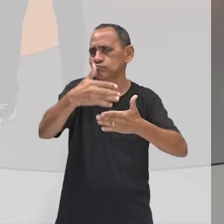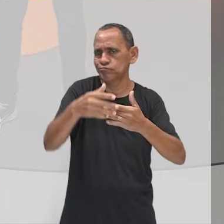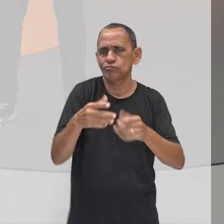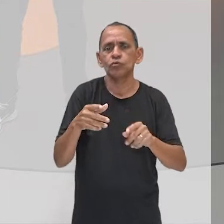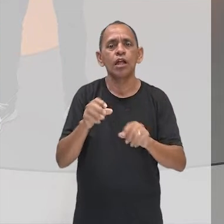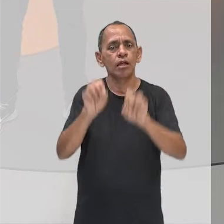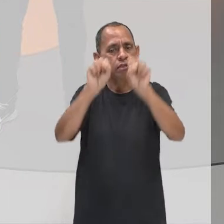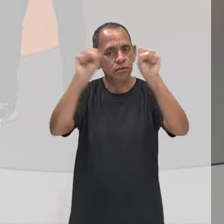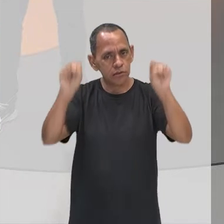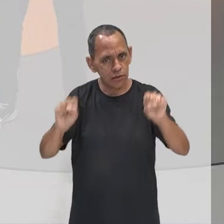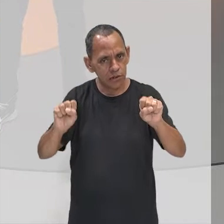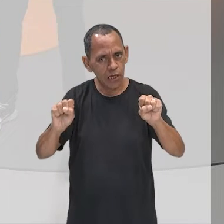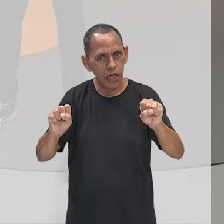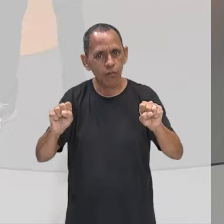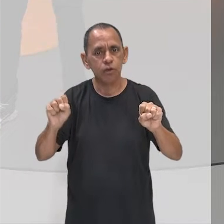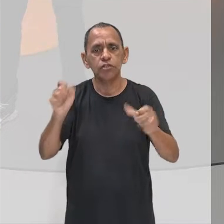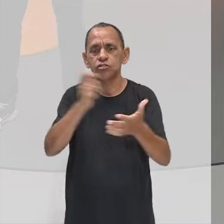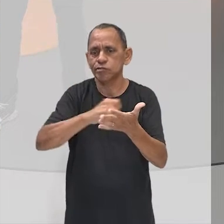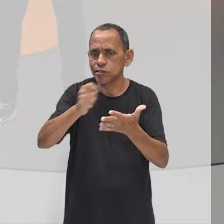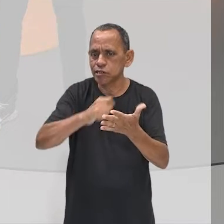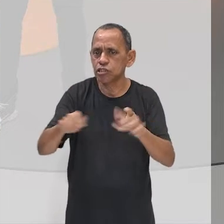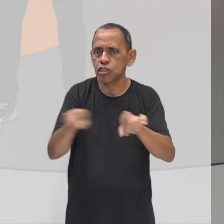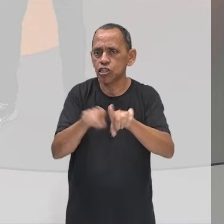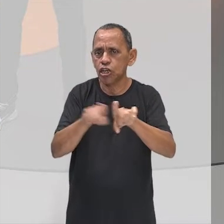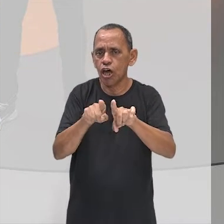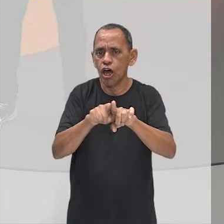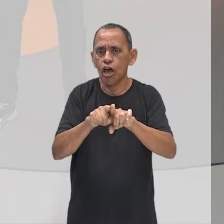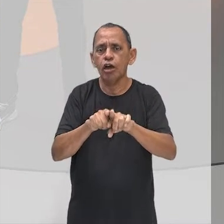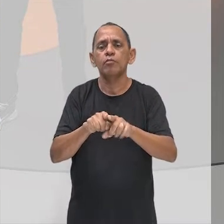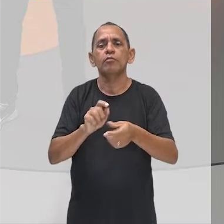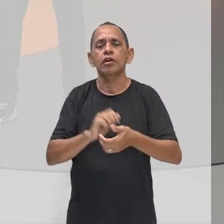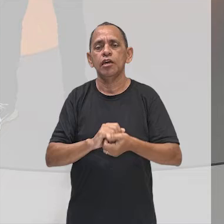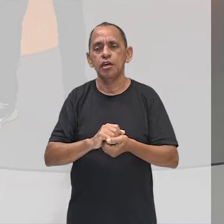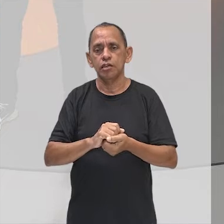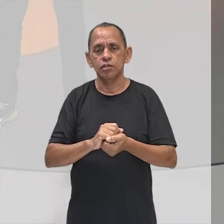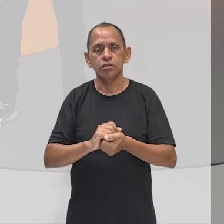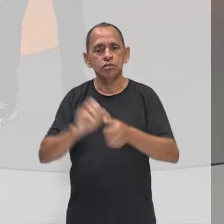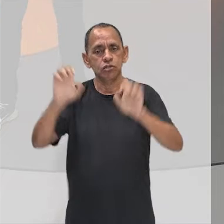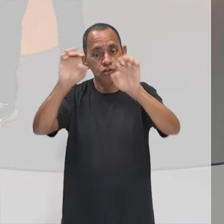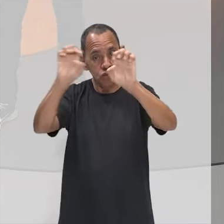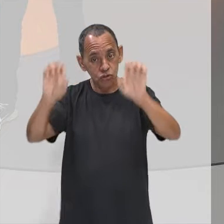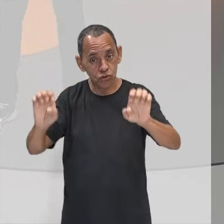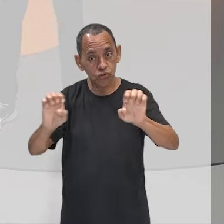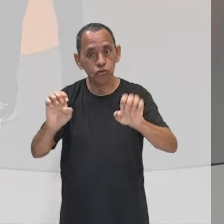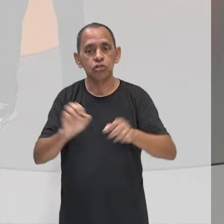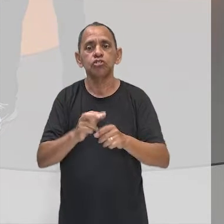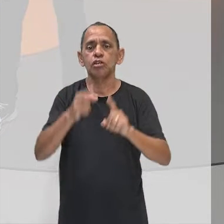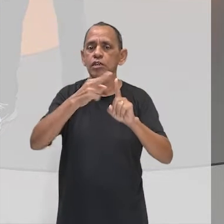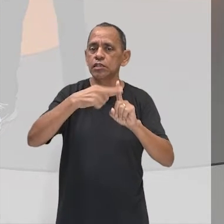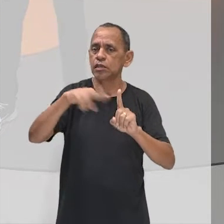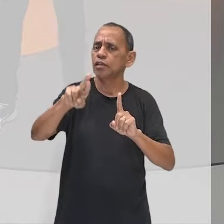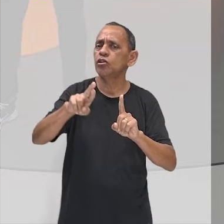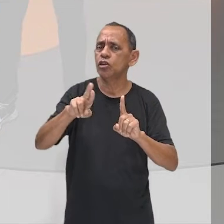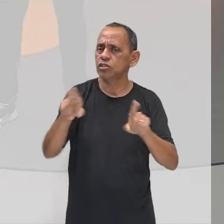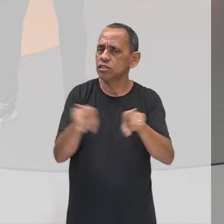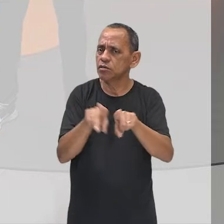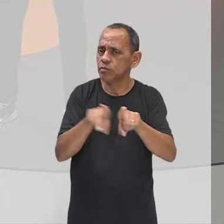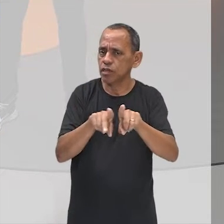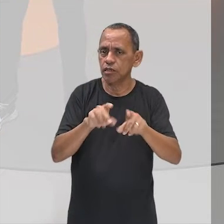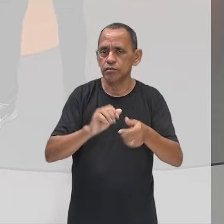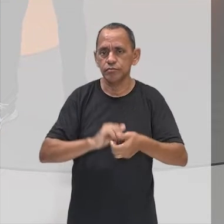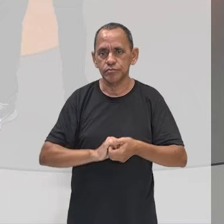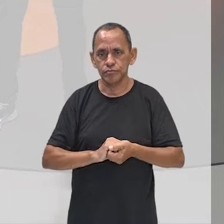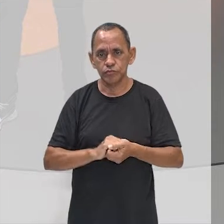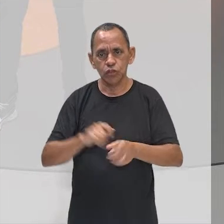de escrita e complexas estruturas sociais e religiosas também, viu, turminha?